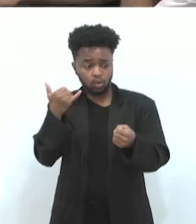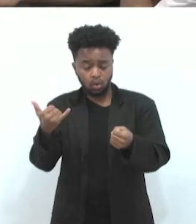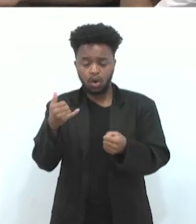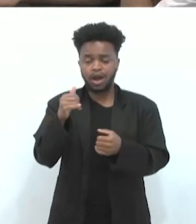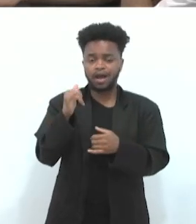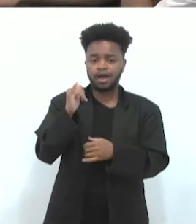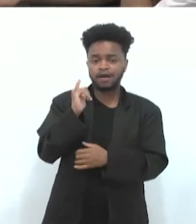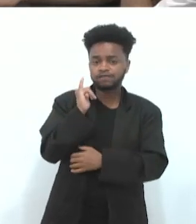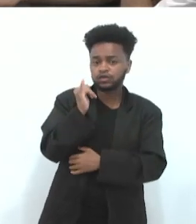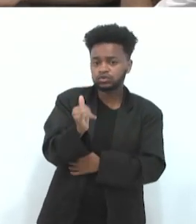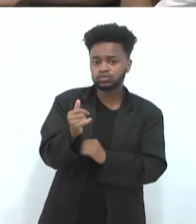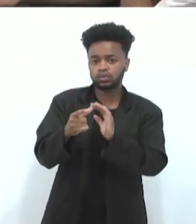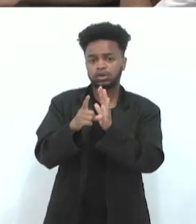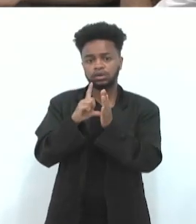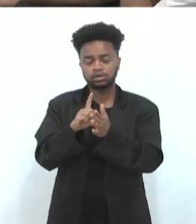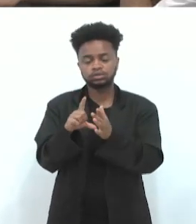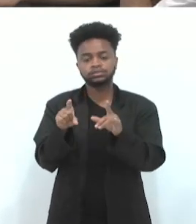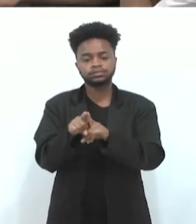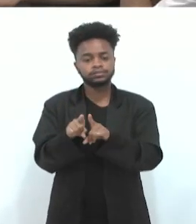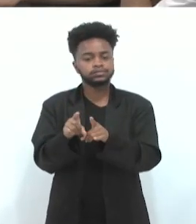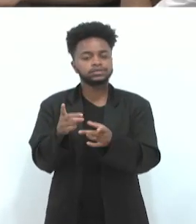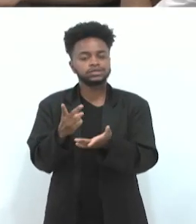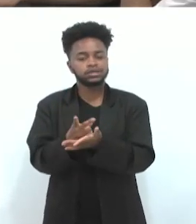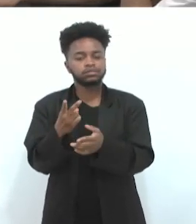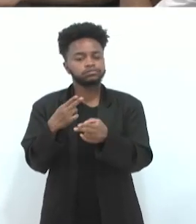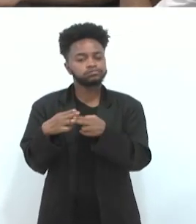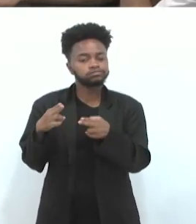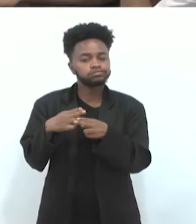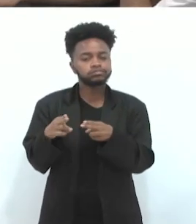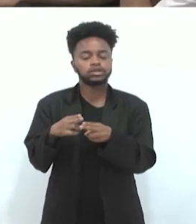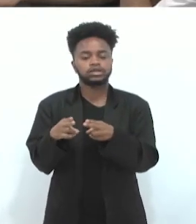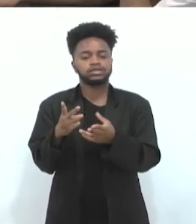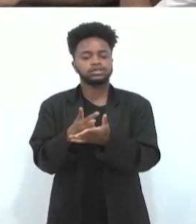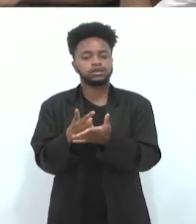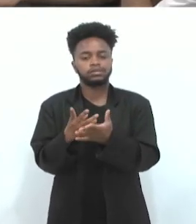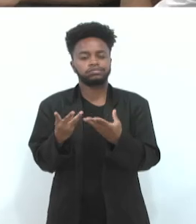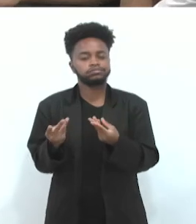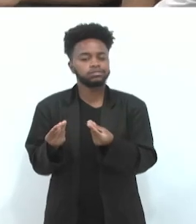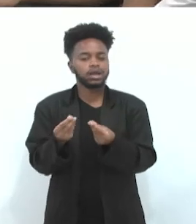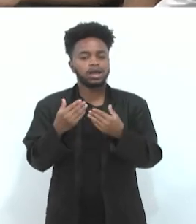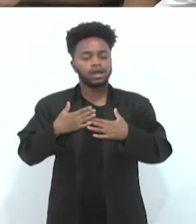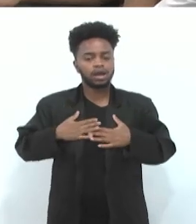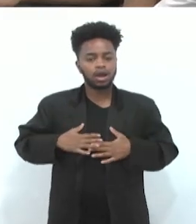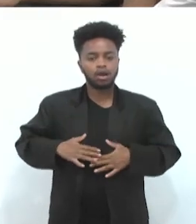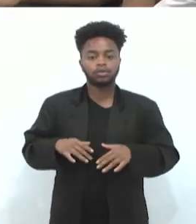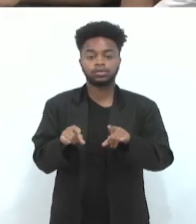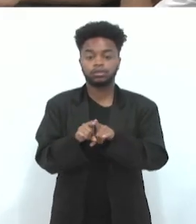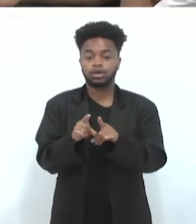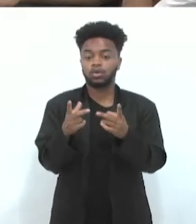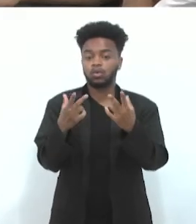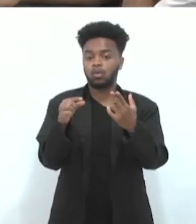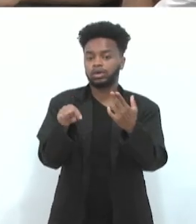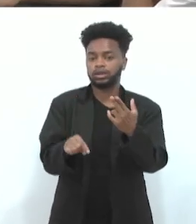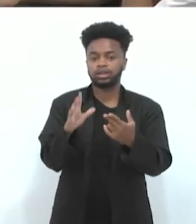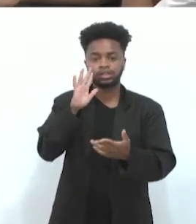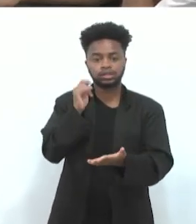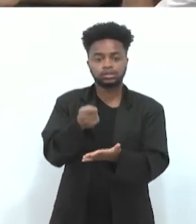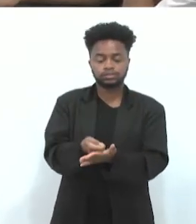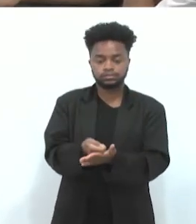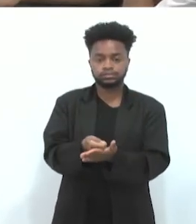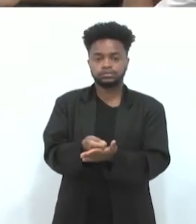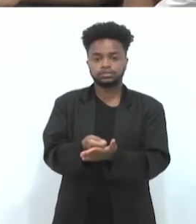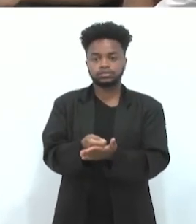avisou antecipadamente, fez da forma mais discreta, mais sutil possível. Da mesma forma, quando essa casa tomou a decisão